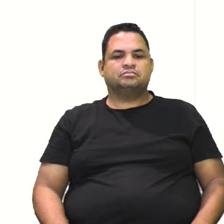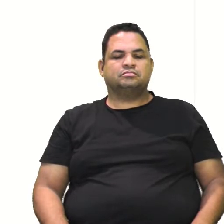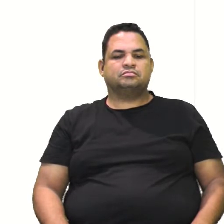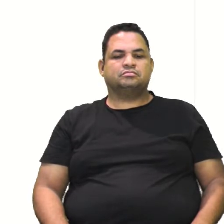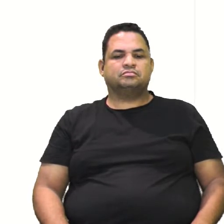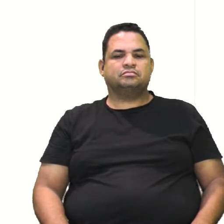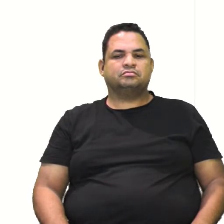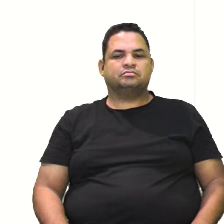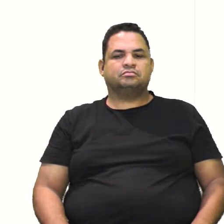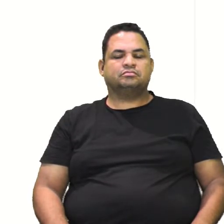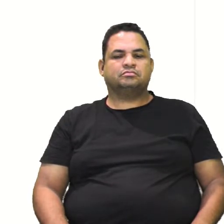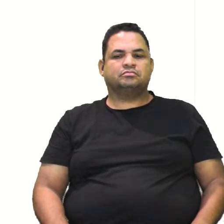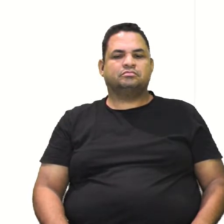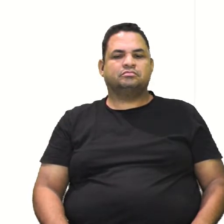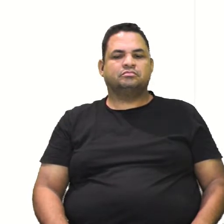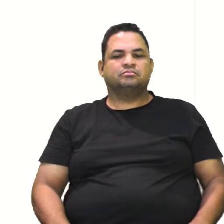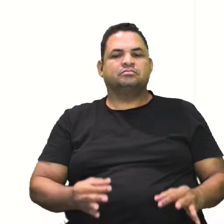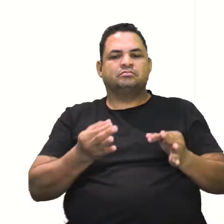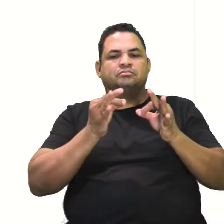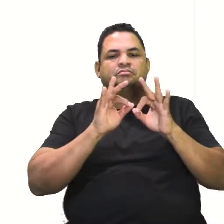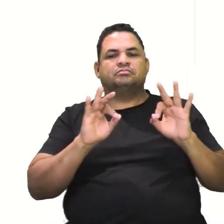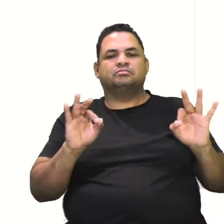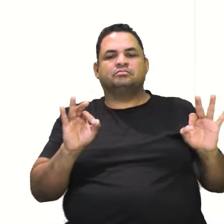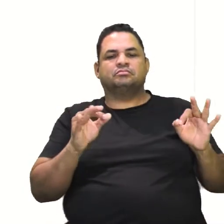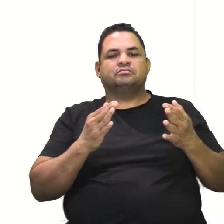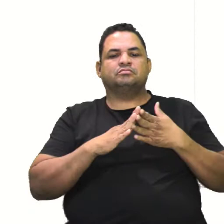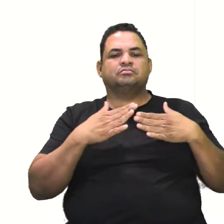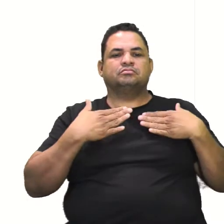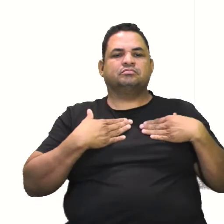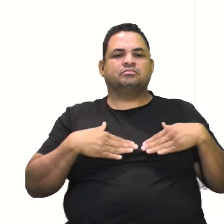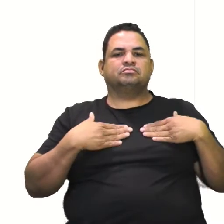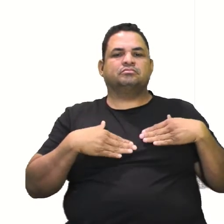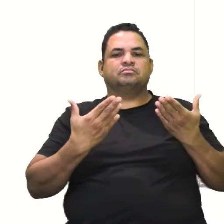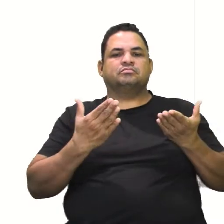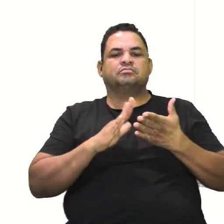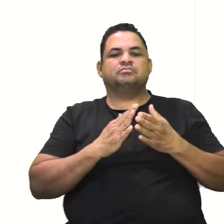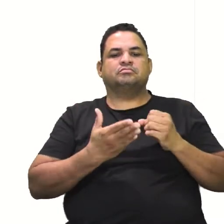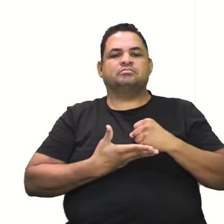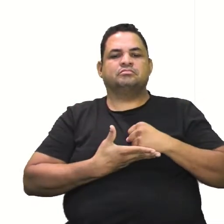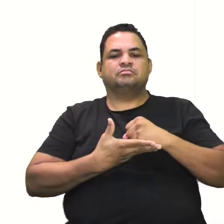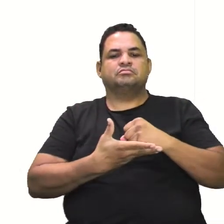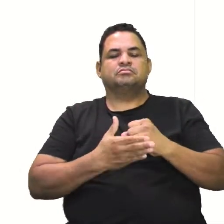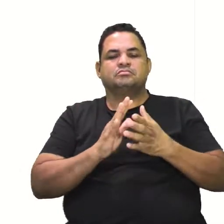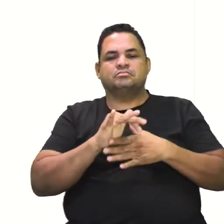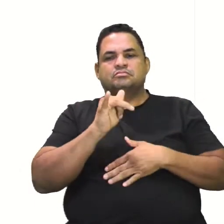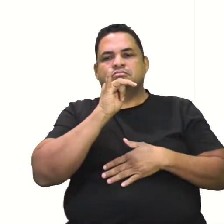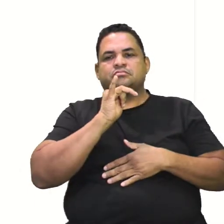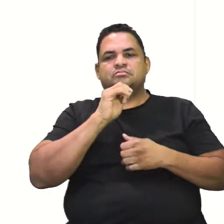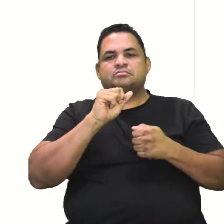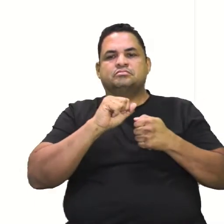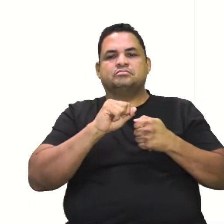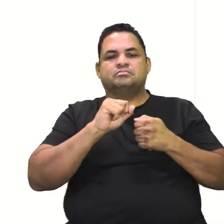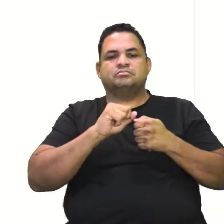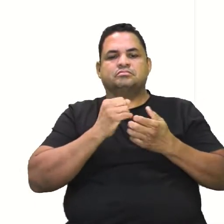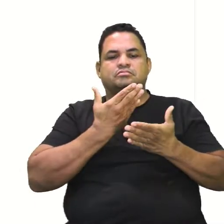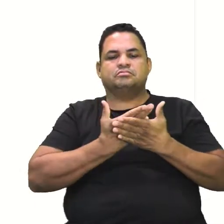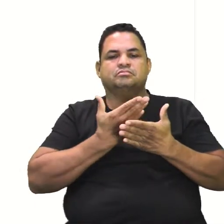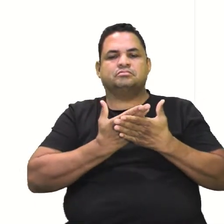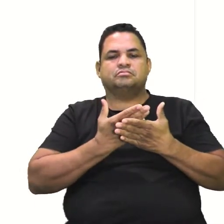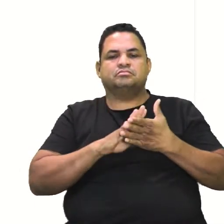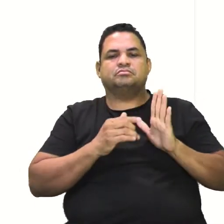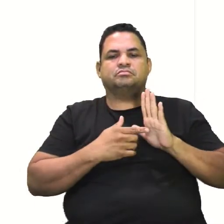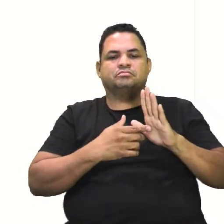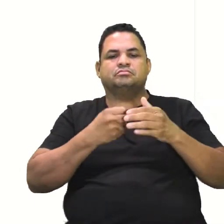Muito bem. Bem simplesinho, né? Tranquilo, tranquilo, com base nos exemplos que a gente fez na aula, a gente traz